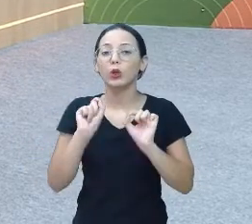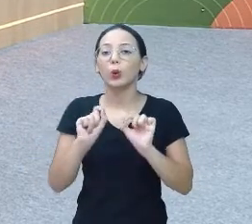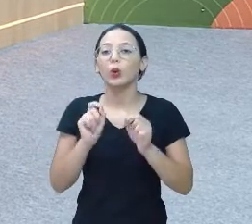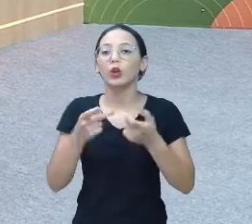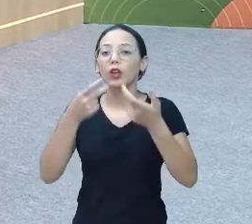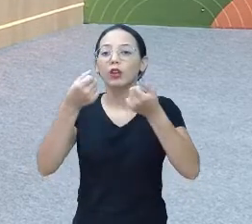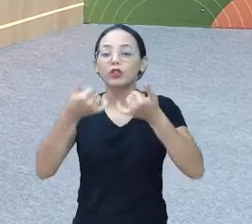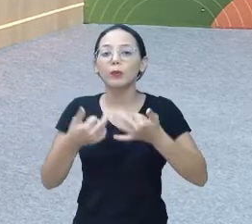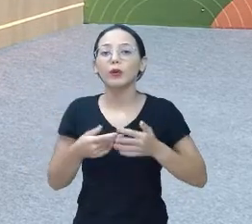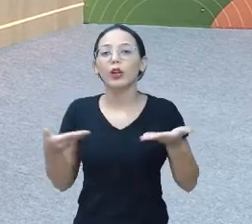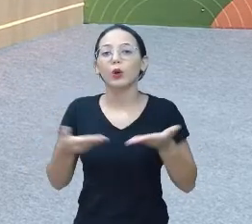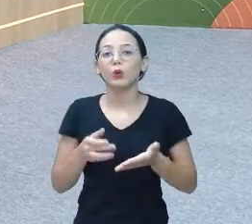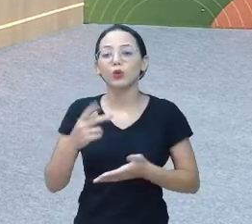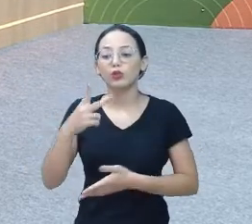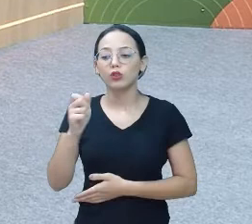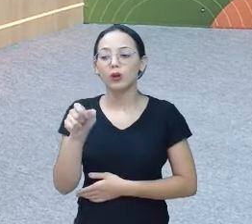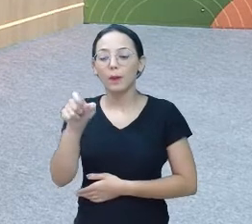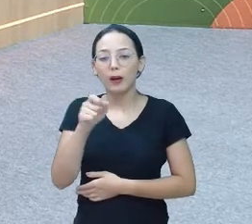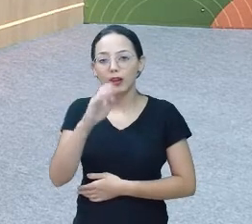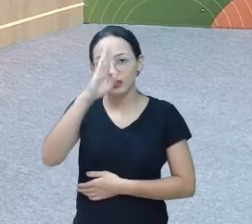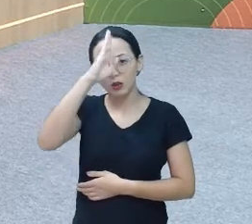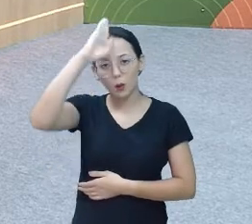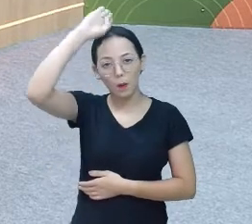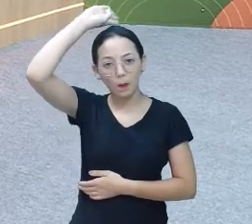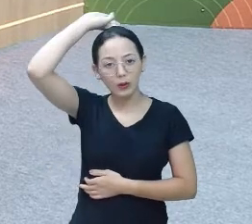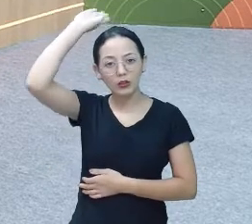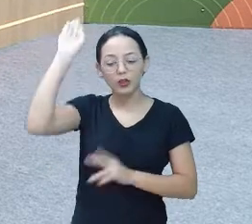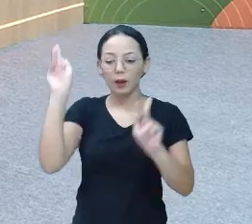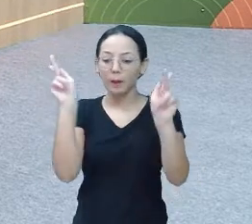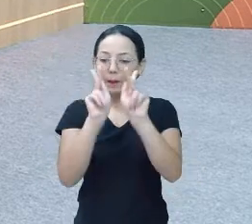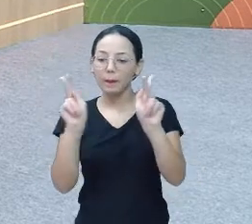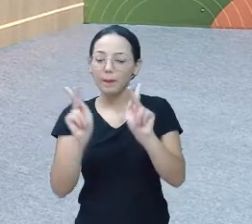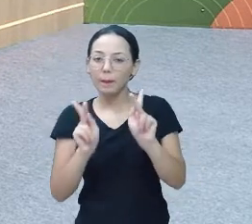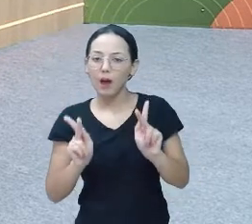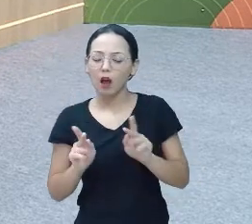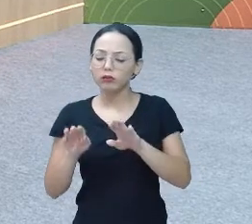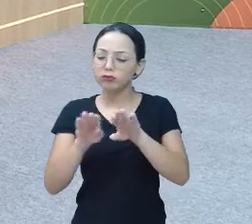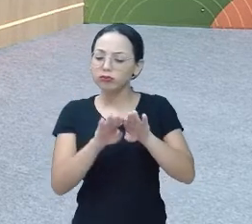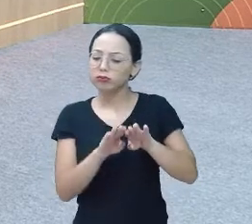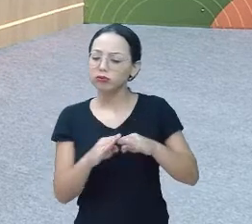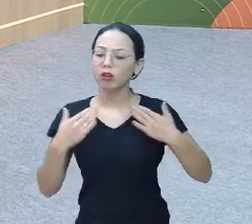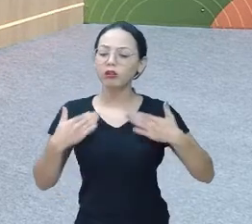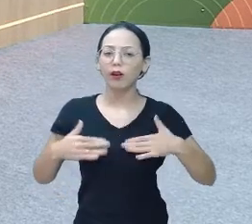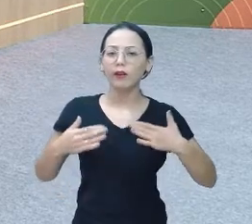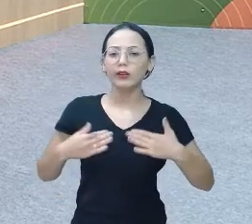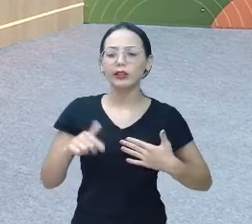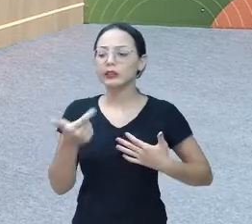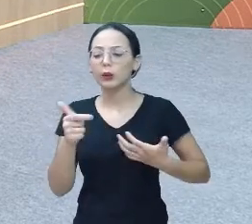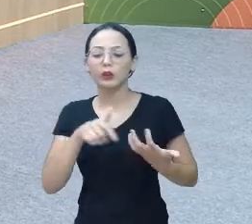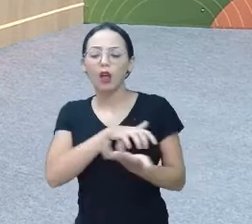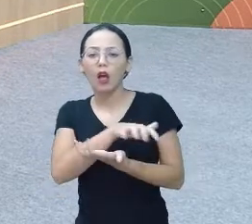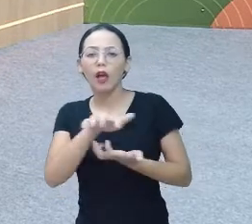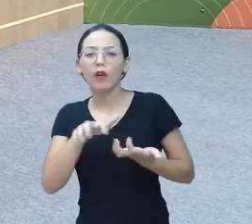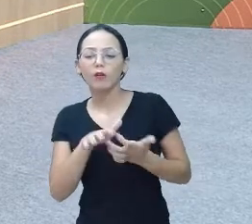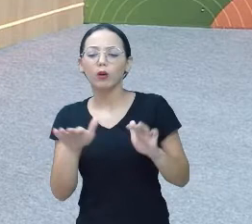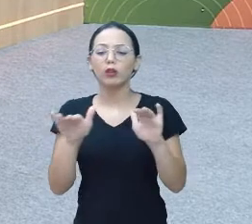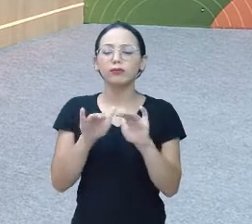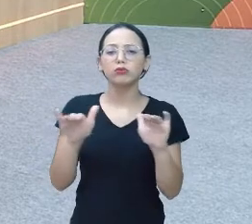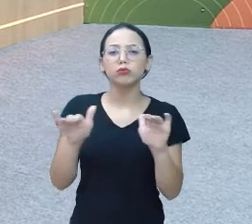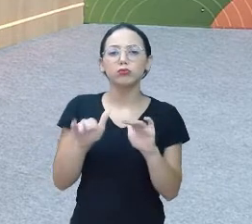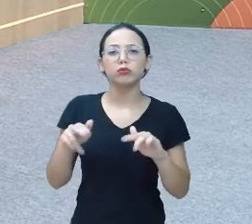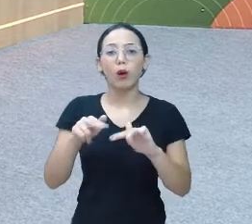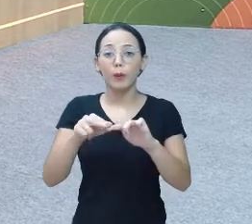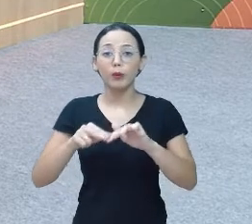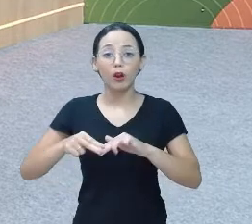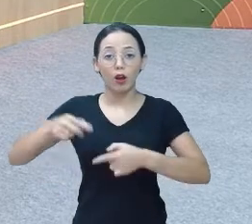de Pax Romana, ou seja, a paz romana, território pacificado, né, sem grandes revoltas, por conta das